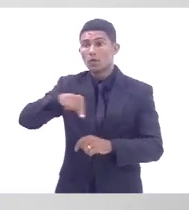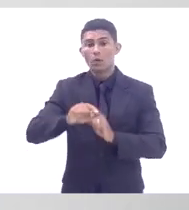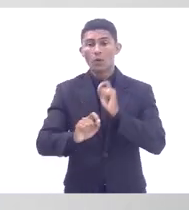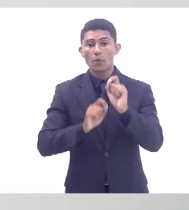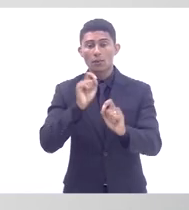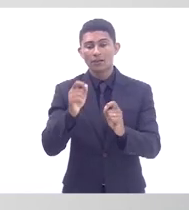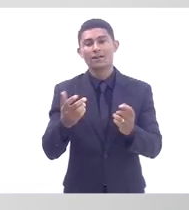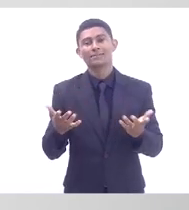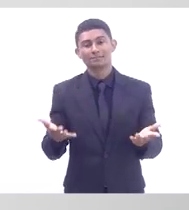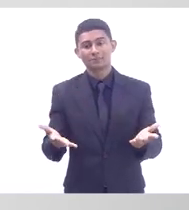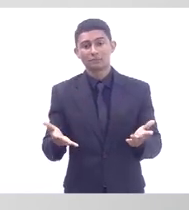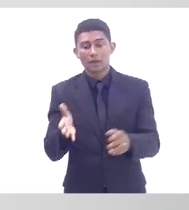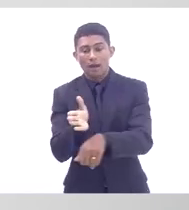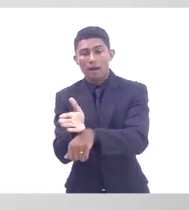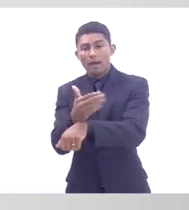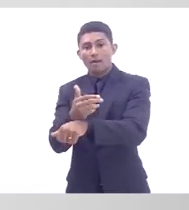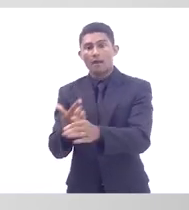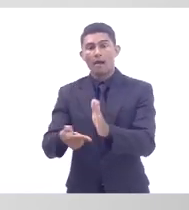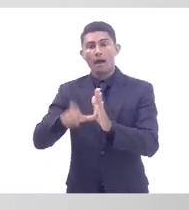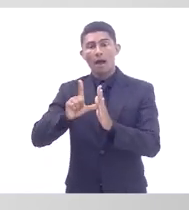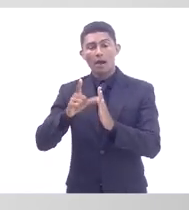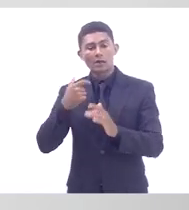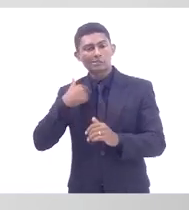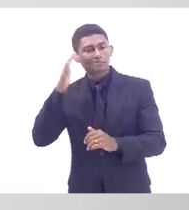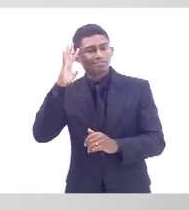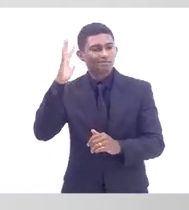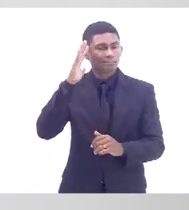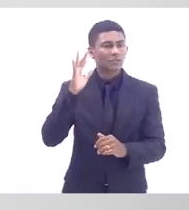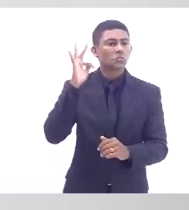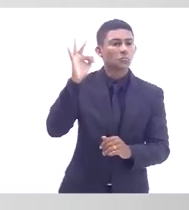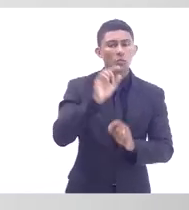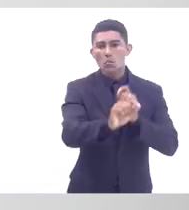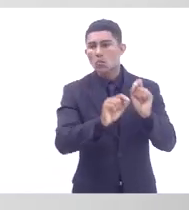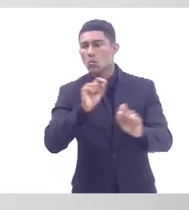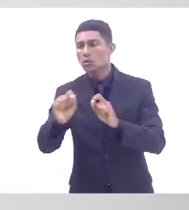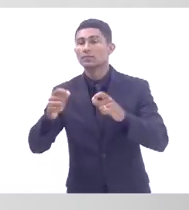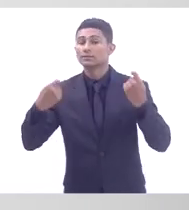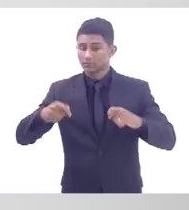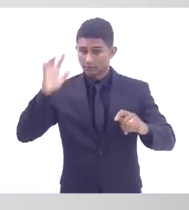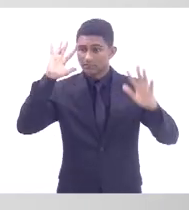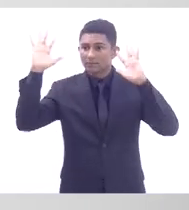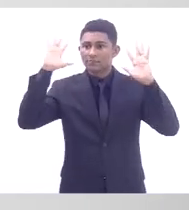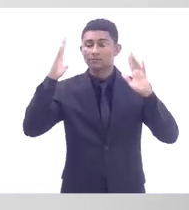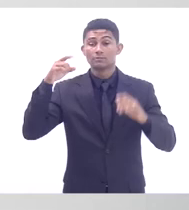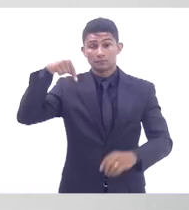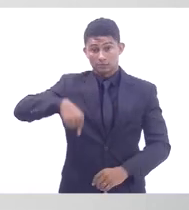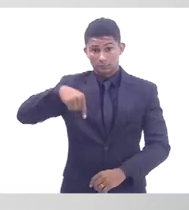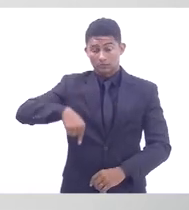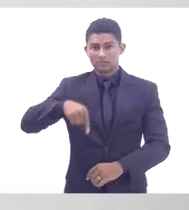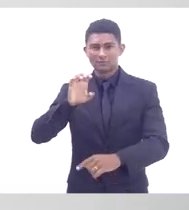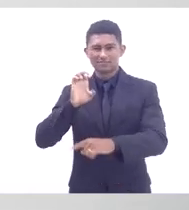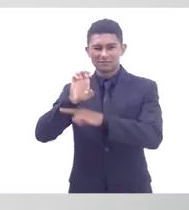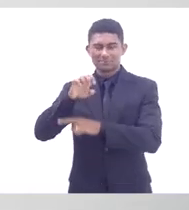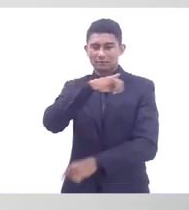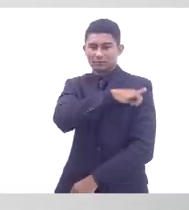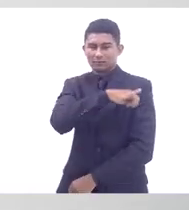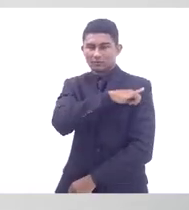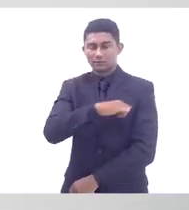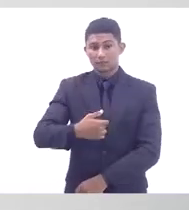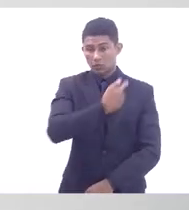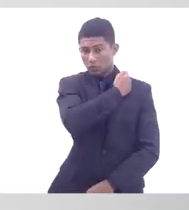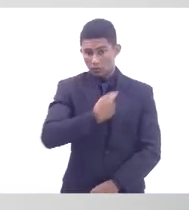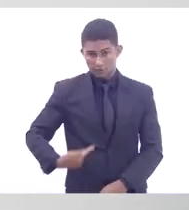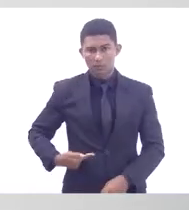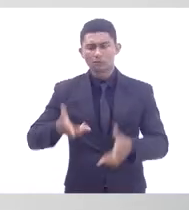anteciparmos a uma série de situações que a gente vai enfrentar de qualquer forma o Governo do Estado do Rio de Janeiro ainda não conseguiu